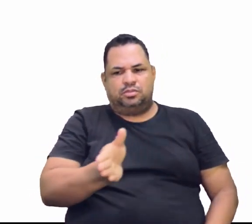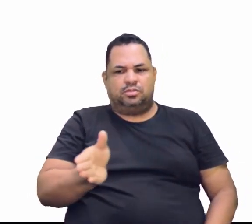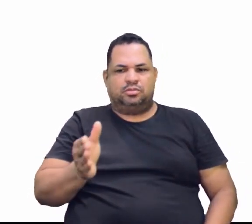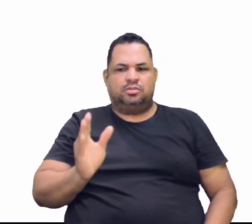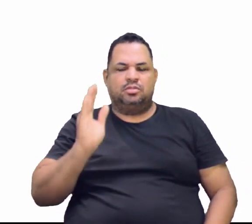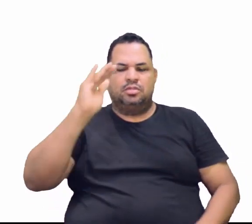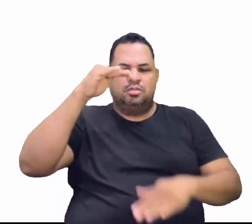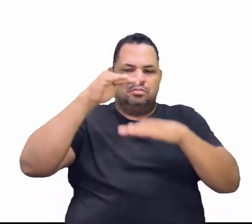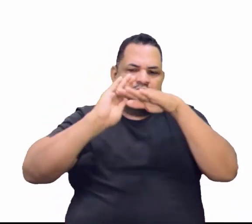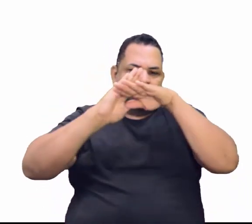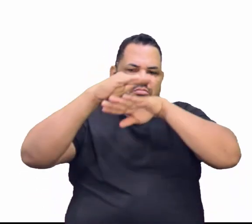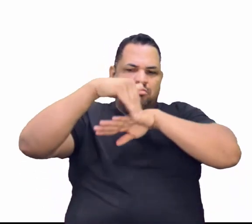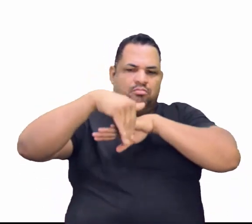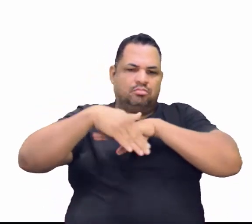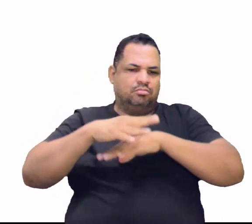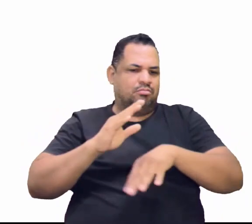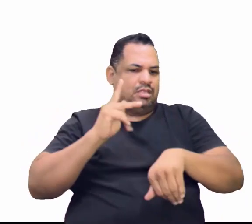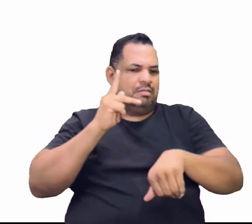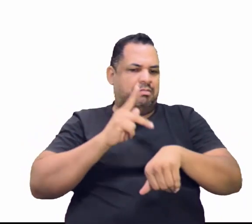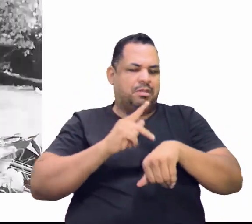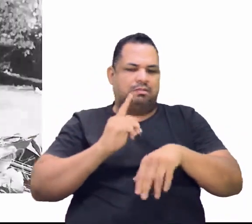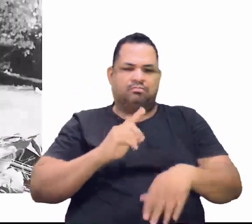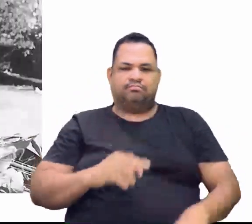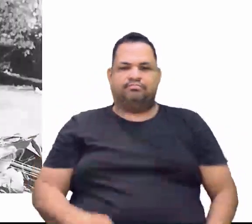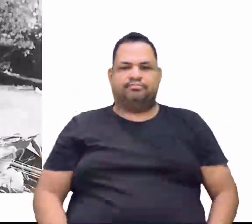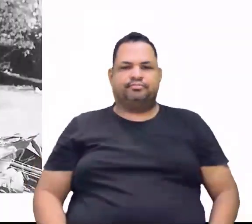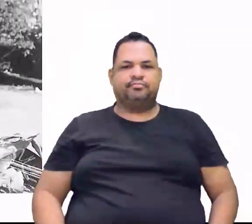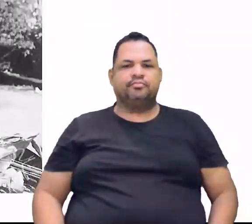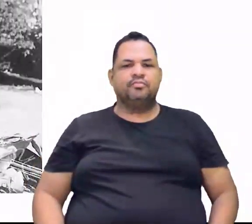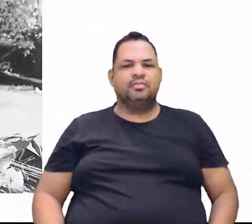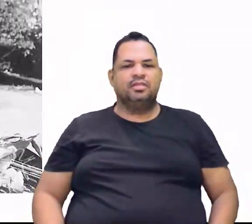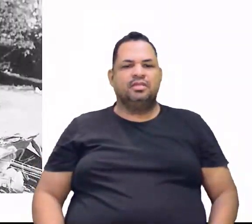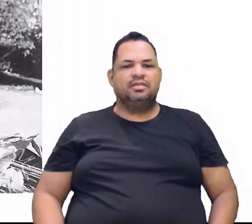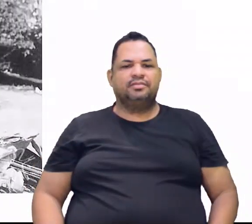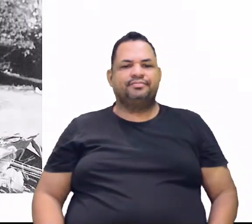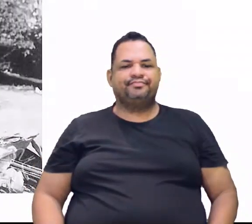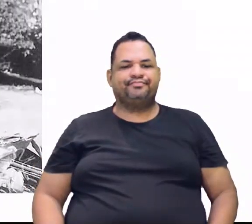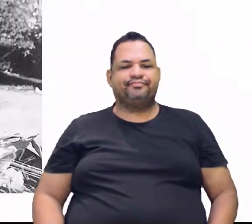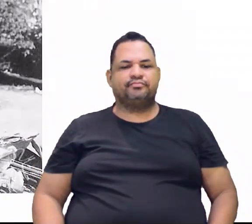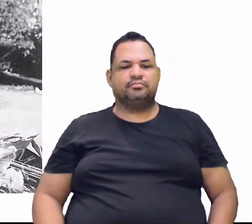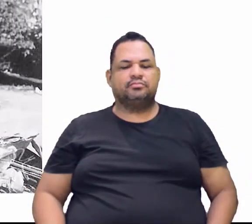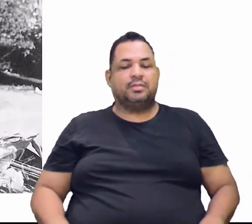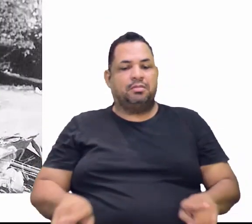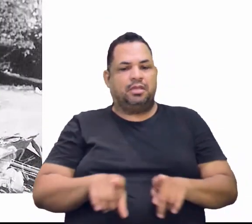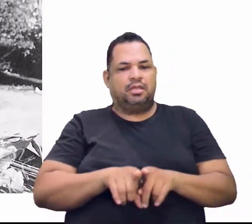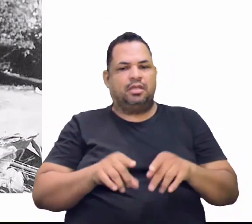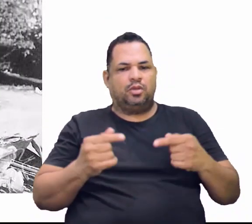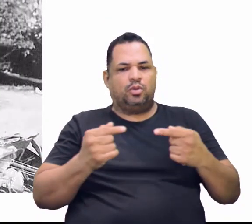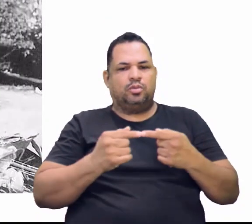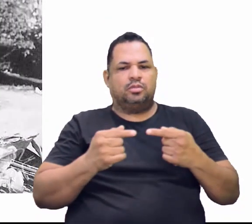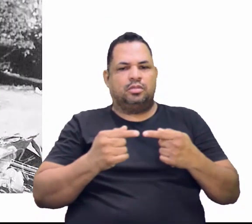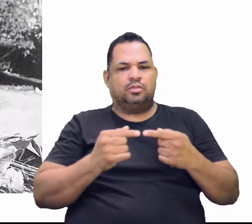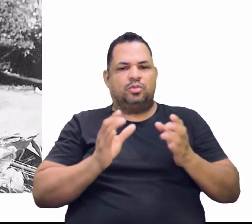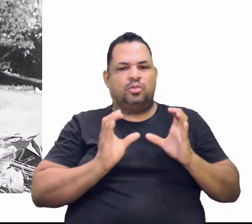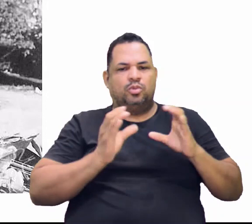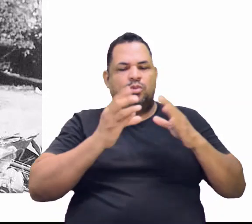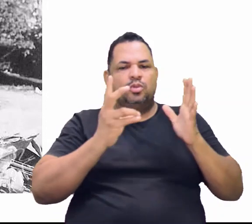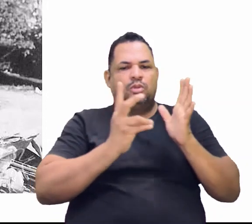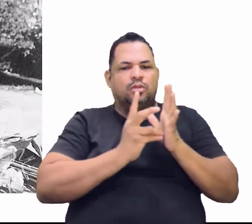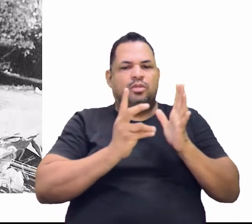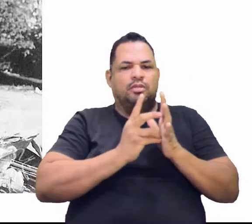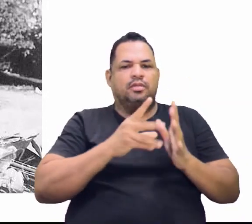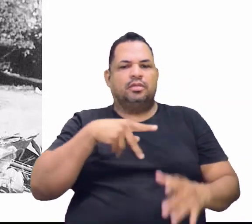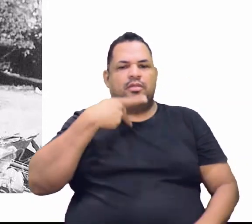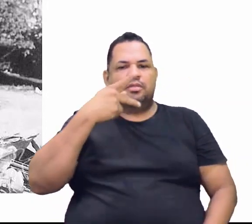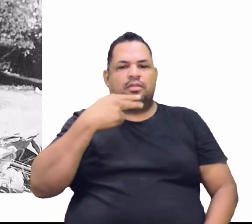cachoeira. Não era fácil. Rodou em contato com algumas tribos indígenas, aí ele